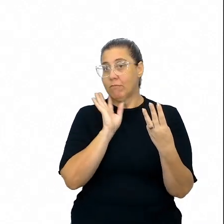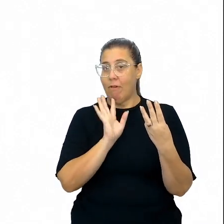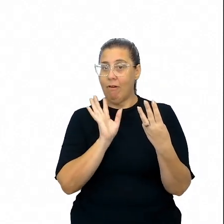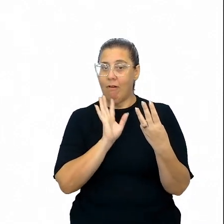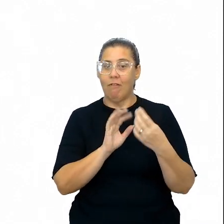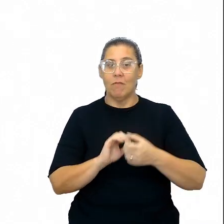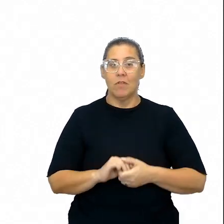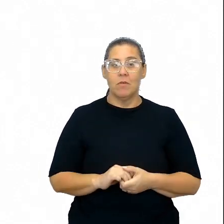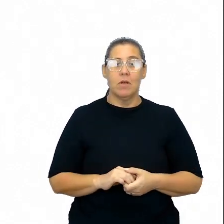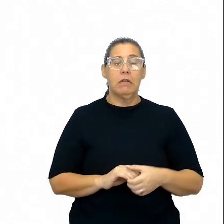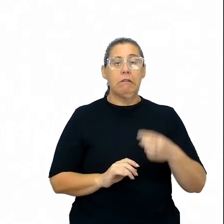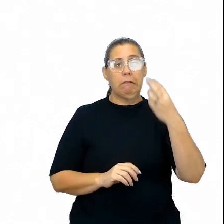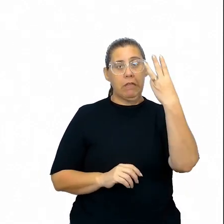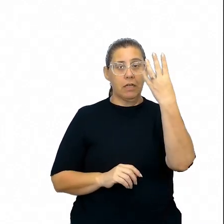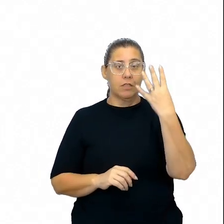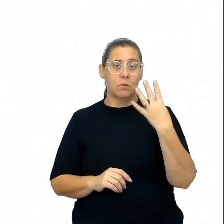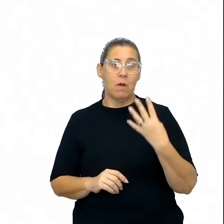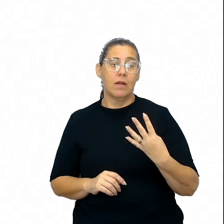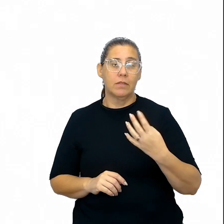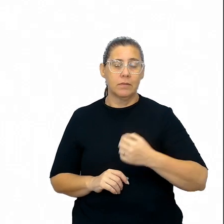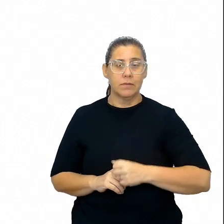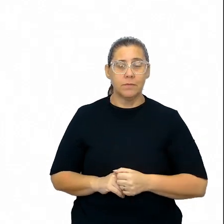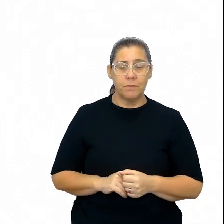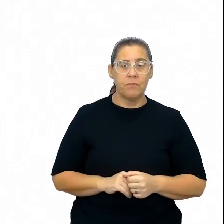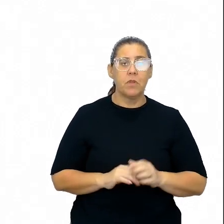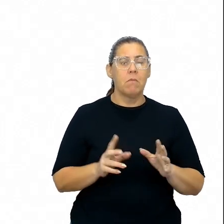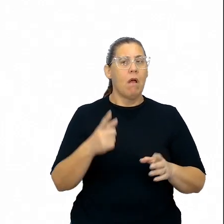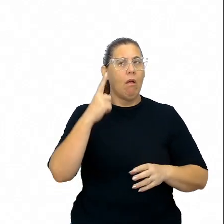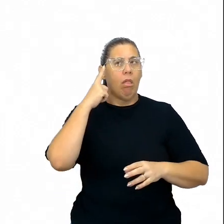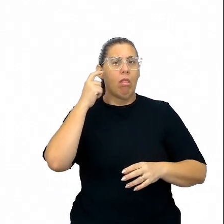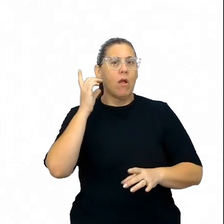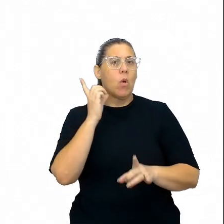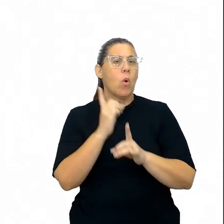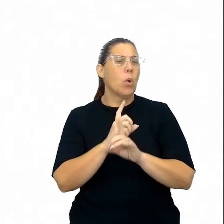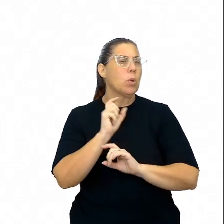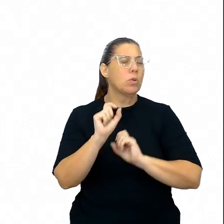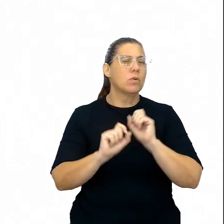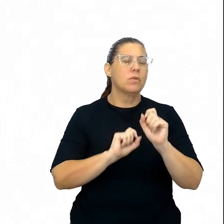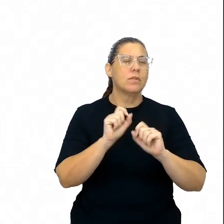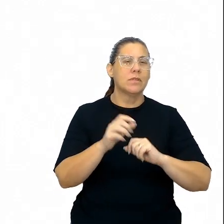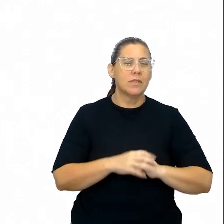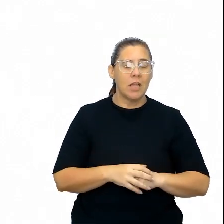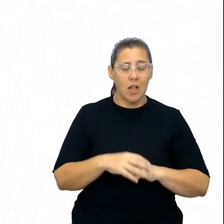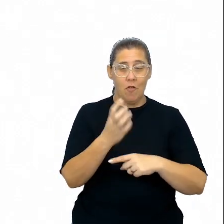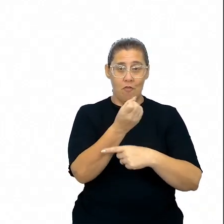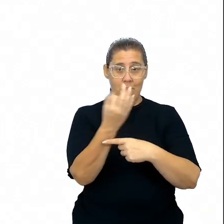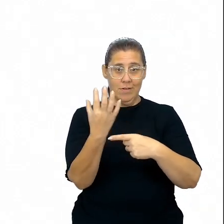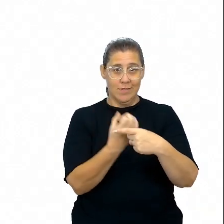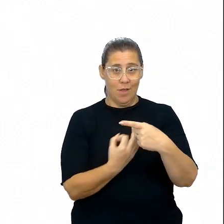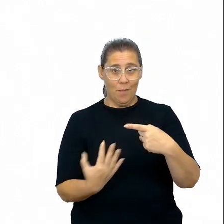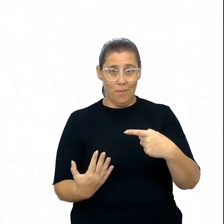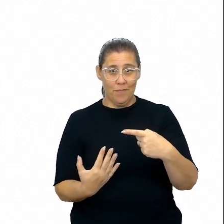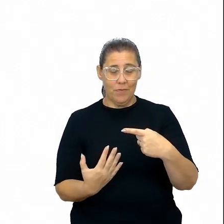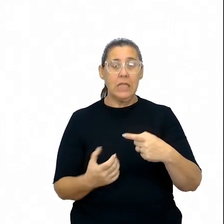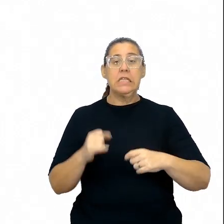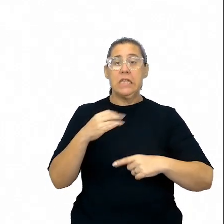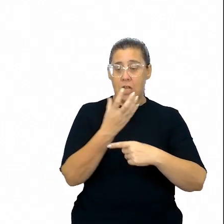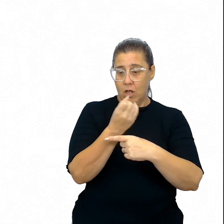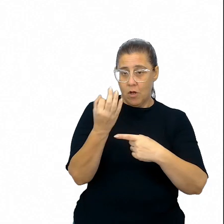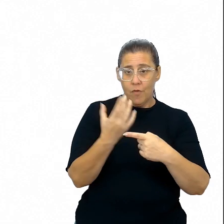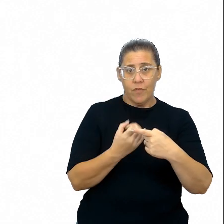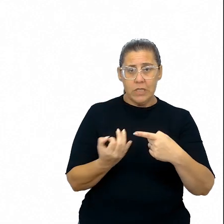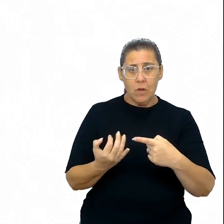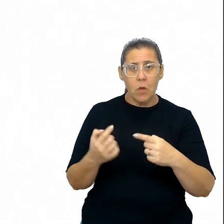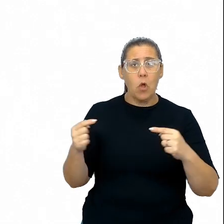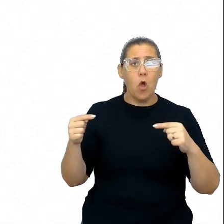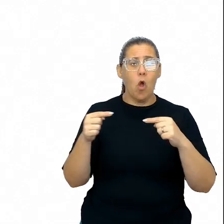isso? Porque é 3/4, ele não vai lembrar, mas a ideia é que ele ache o quê? A fração equivalente. Se ele achar a fração equivalente, qual